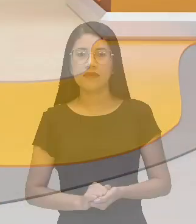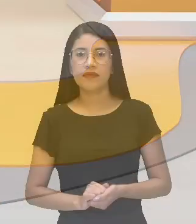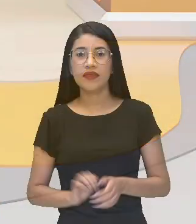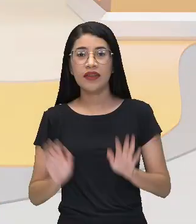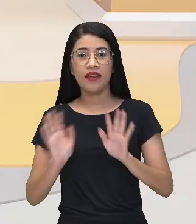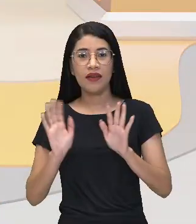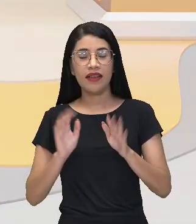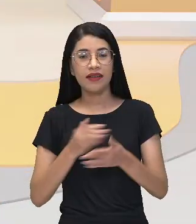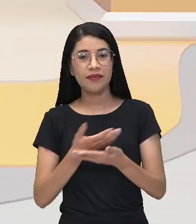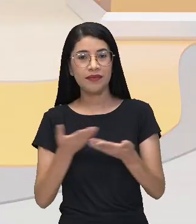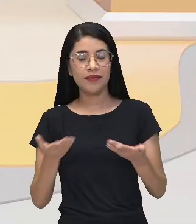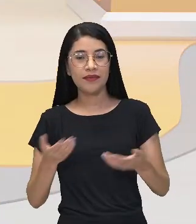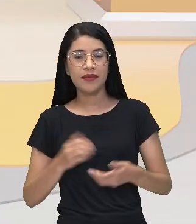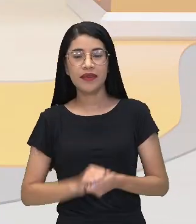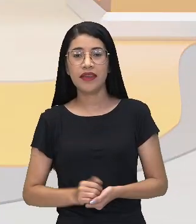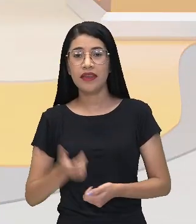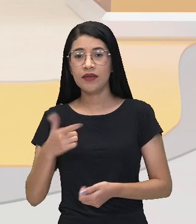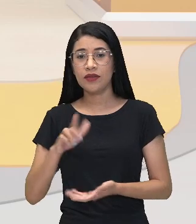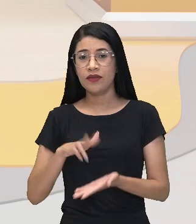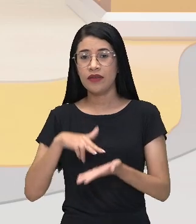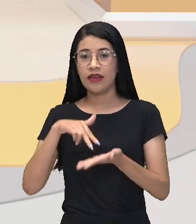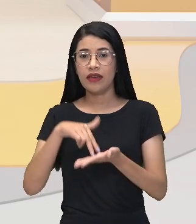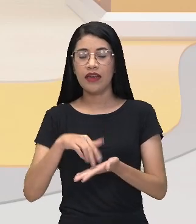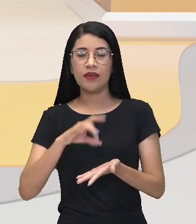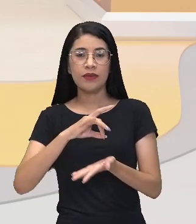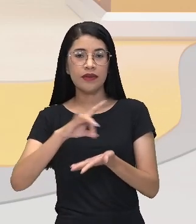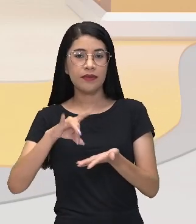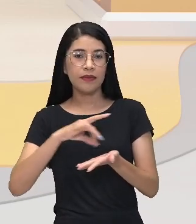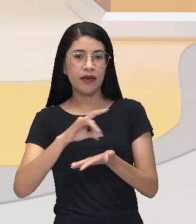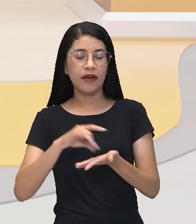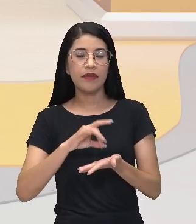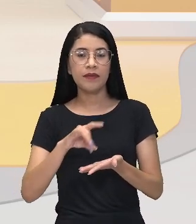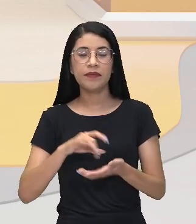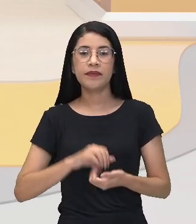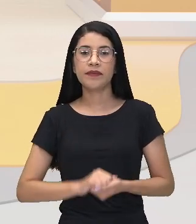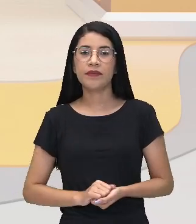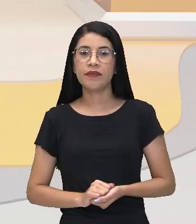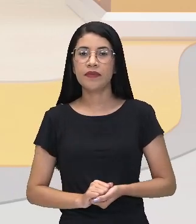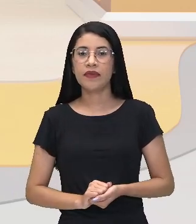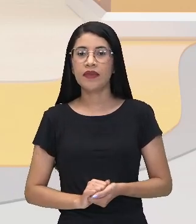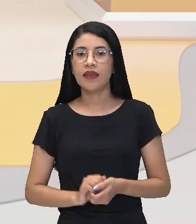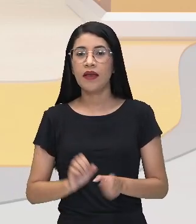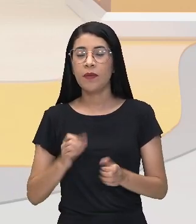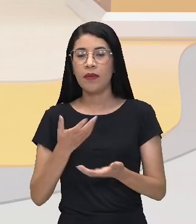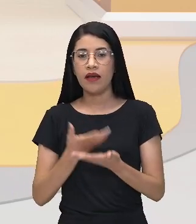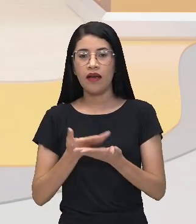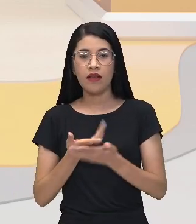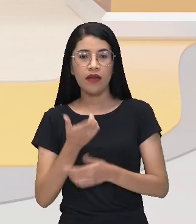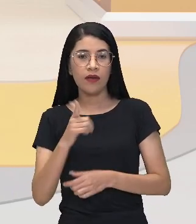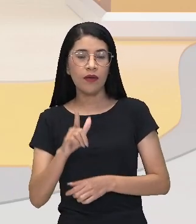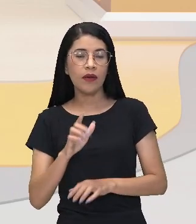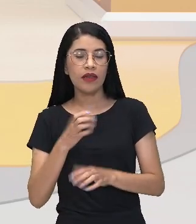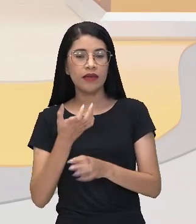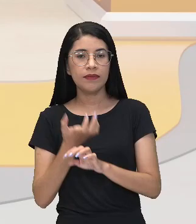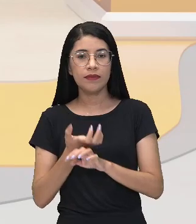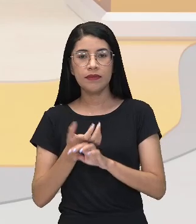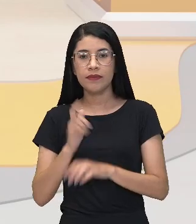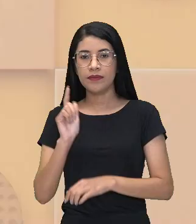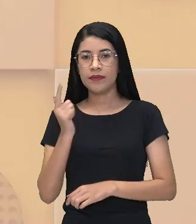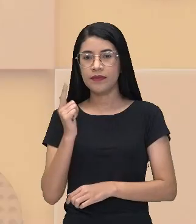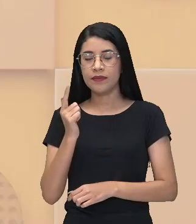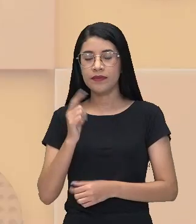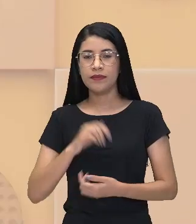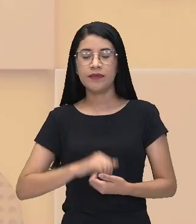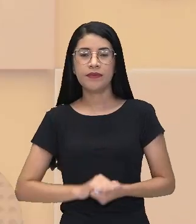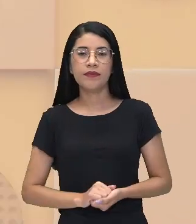Olá a todos vocês, estamos novamente aqui do Centro de Mídias de Educação do Amazonas para mais uma aula do nosso componente de